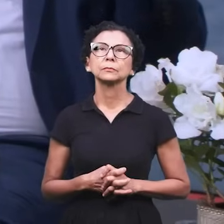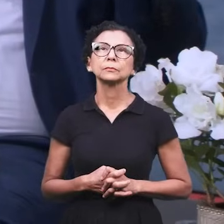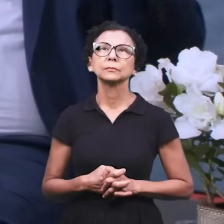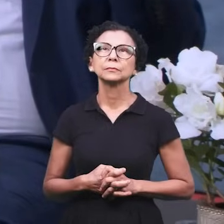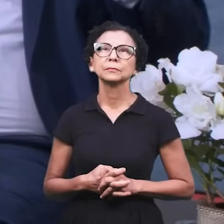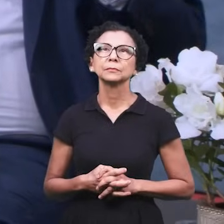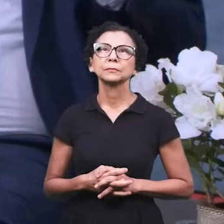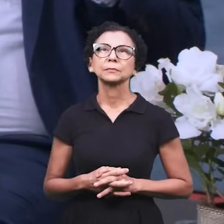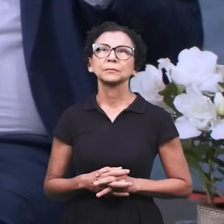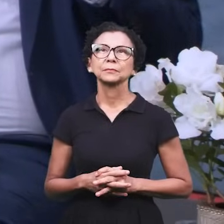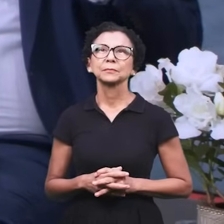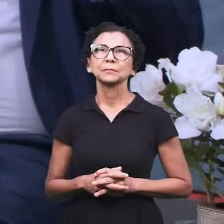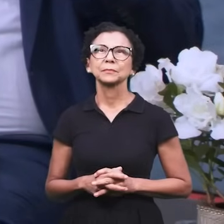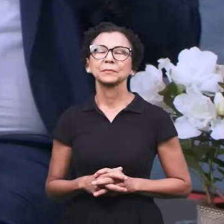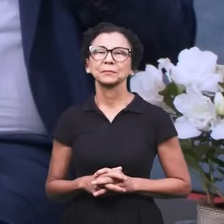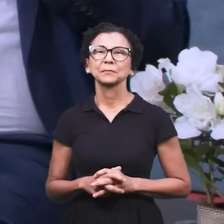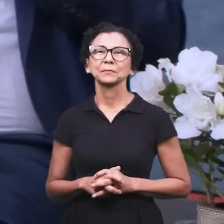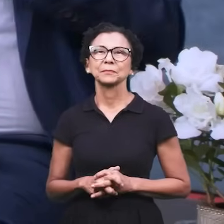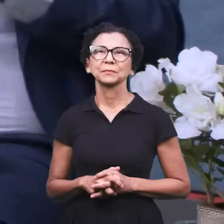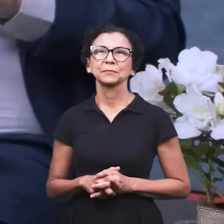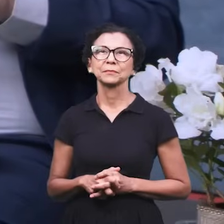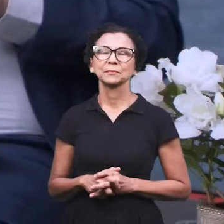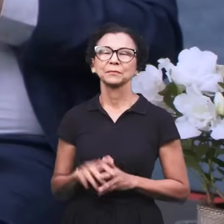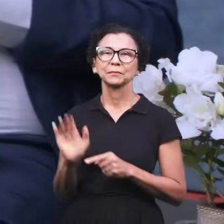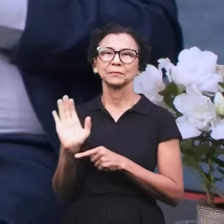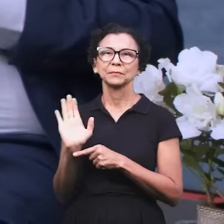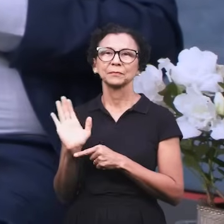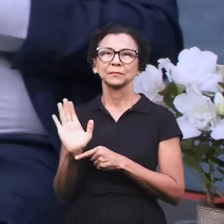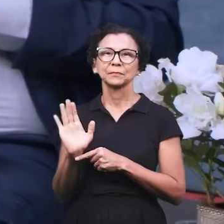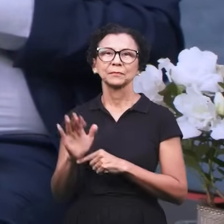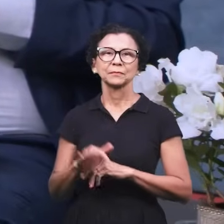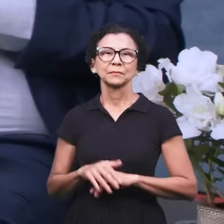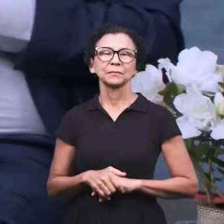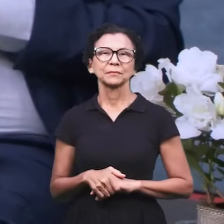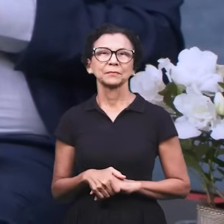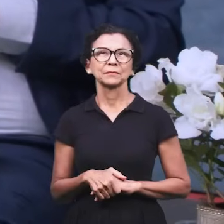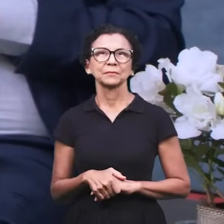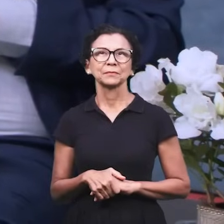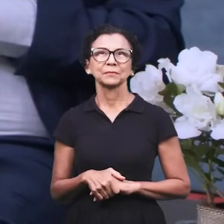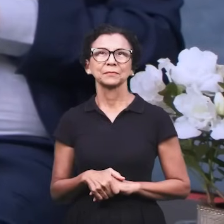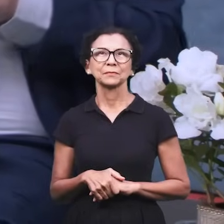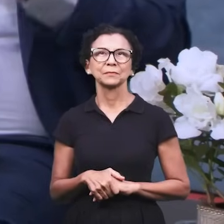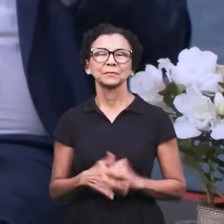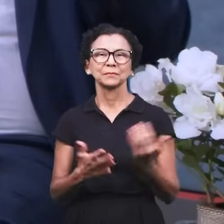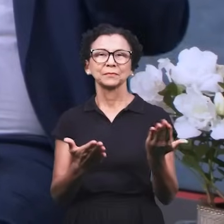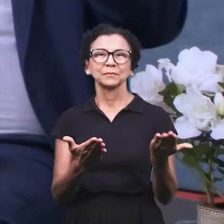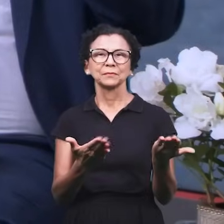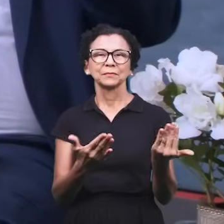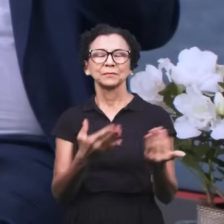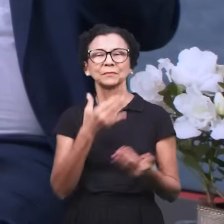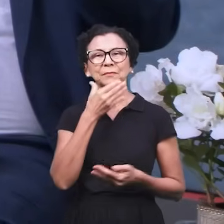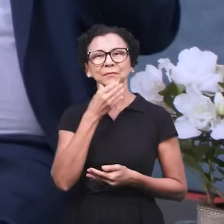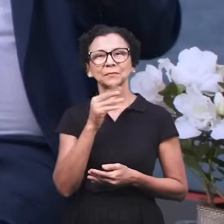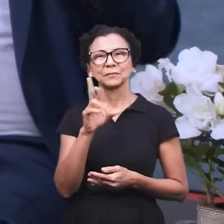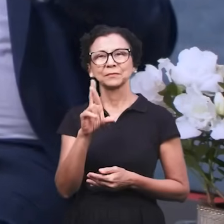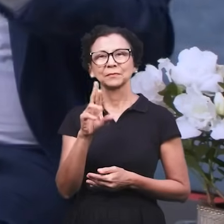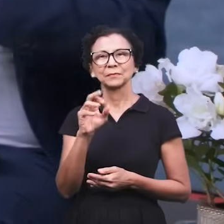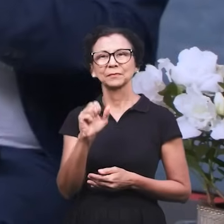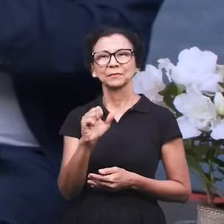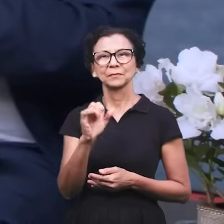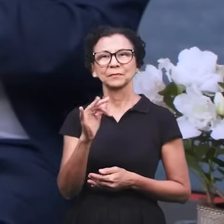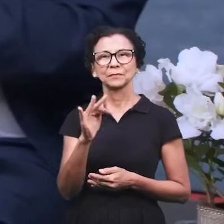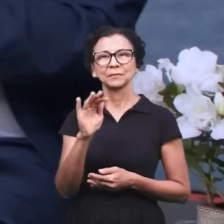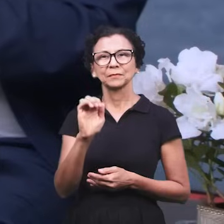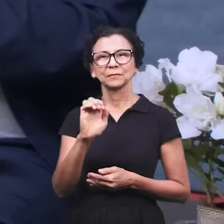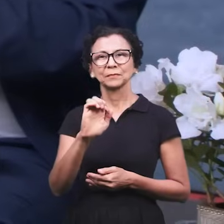via online. Então, jovem Rafael, da cidade de Teresópolis, estado do Rio de Janeiro, também você